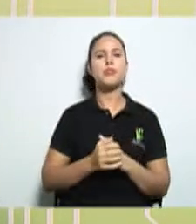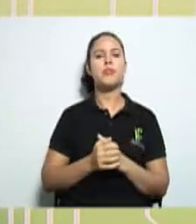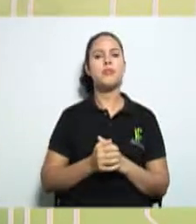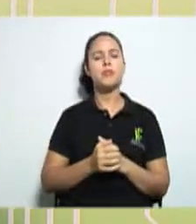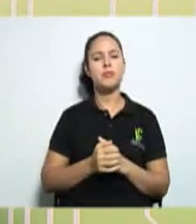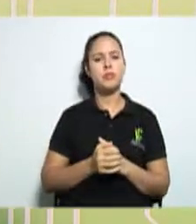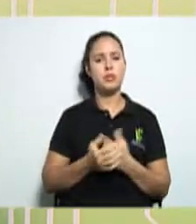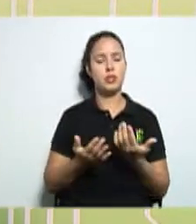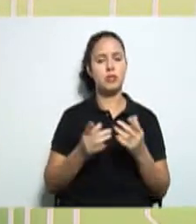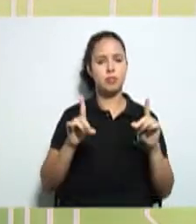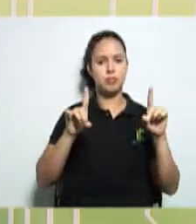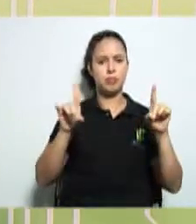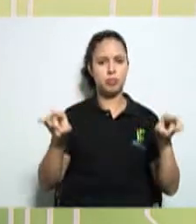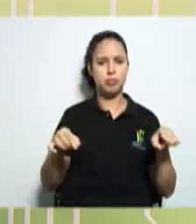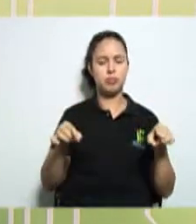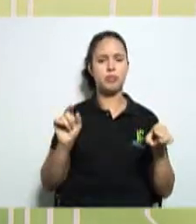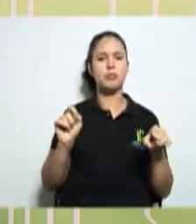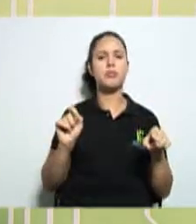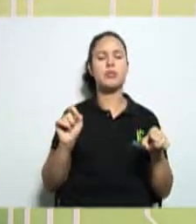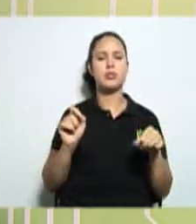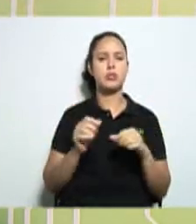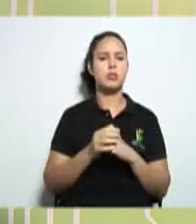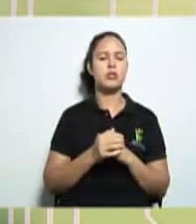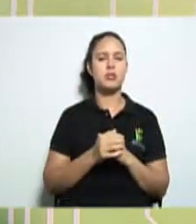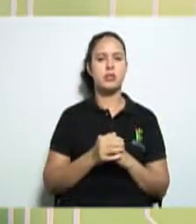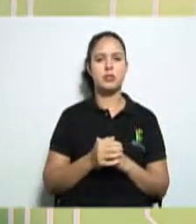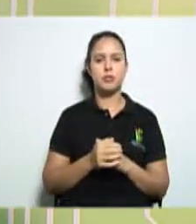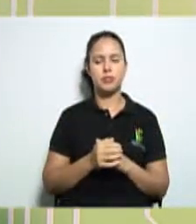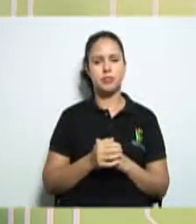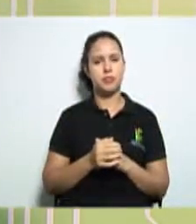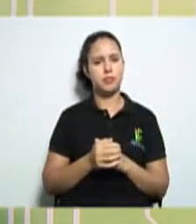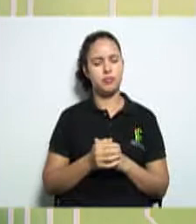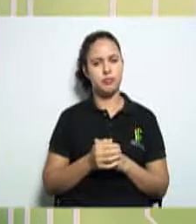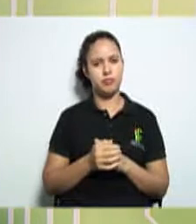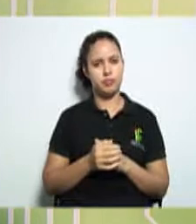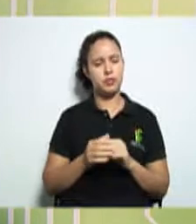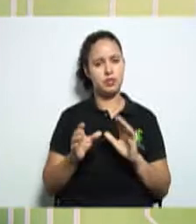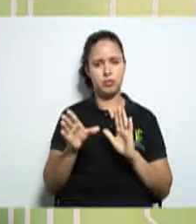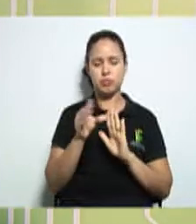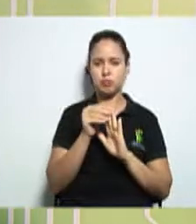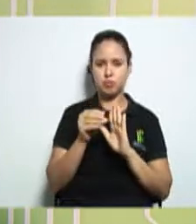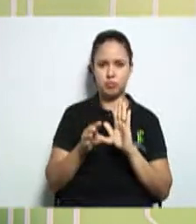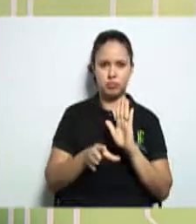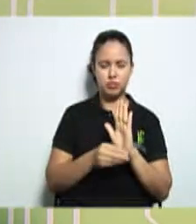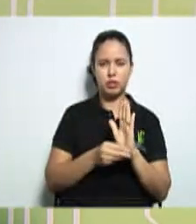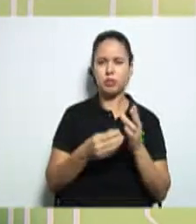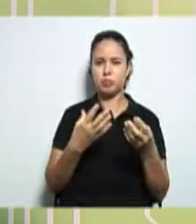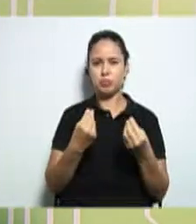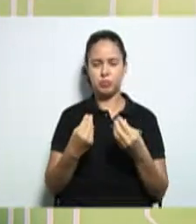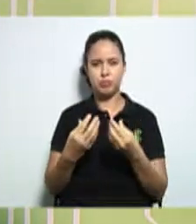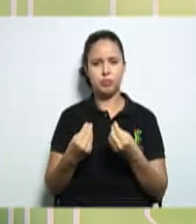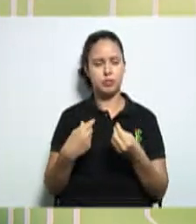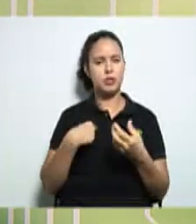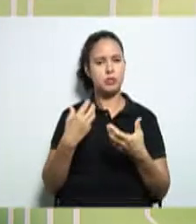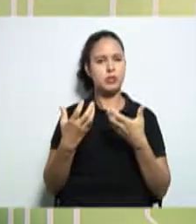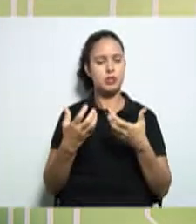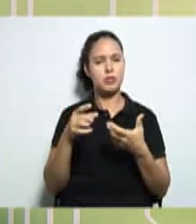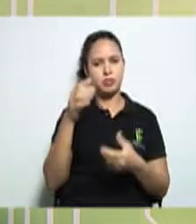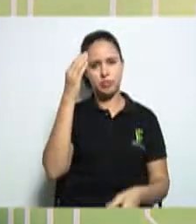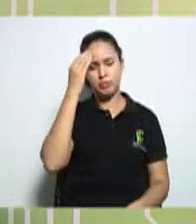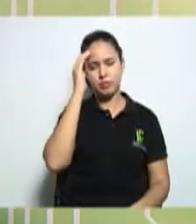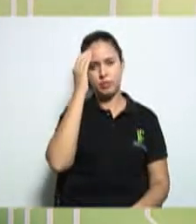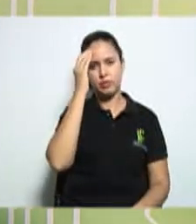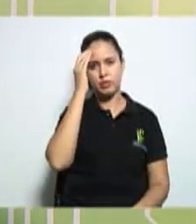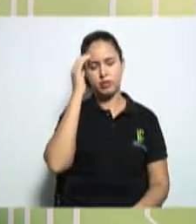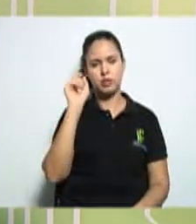um parênteses aqui que eu pensei em abrir durante a aula, mas acabou que os conteúdos não deu tempo. Eu quero que vocês entendam também,